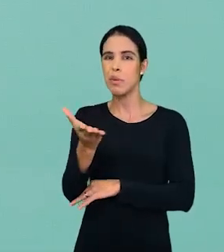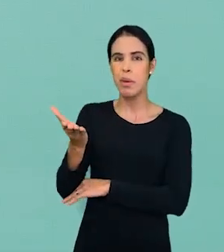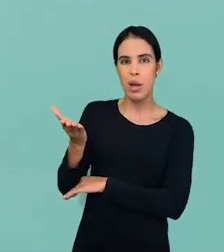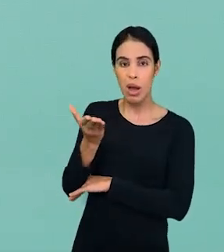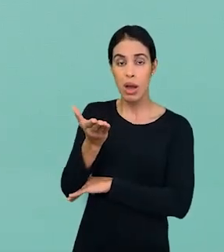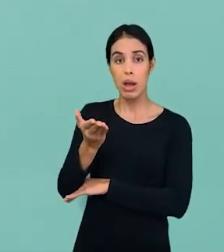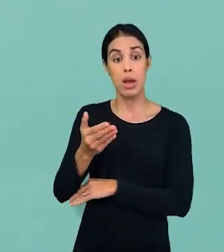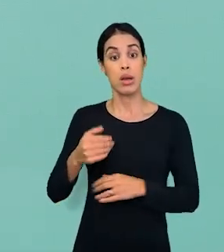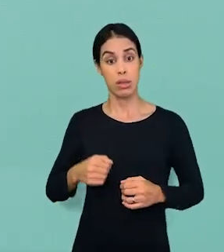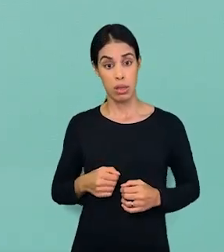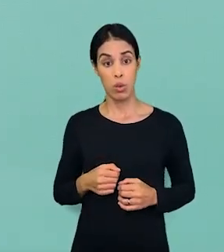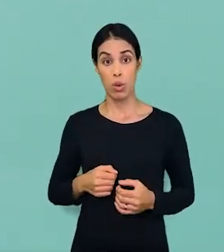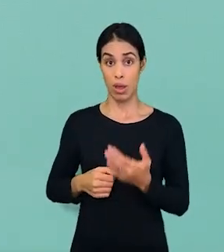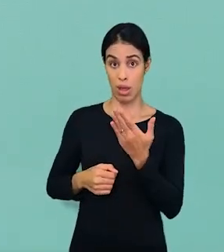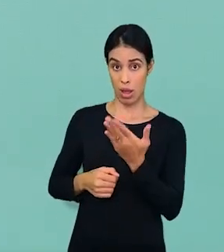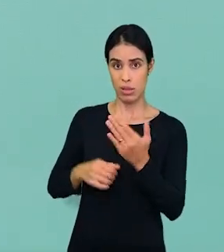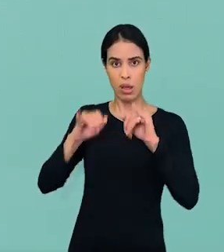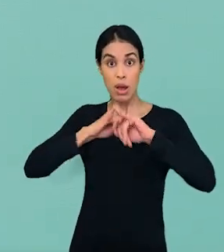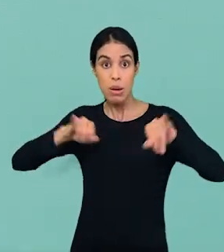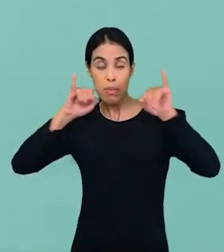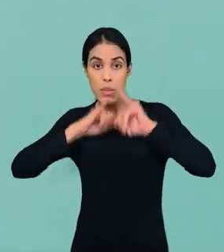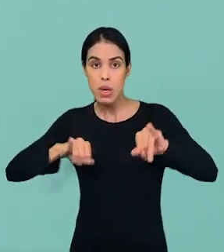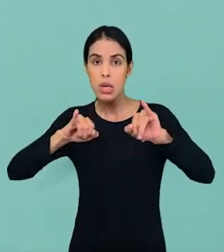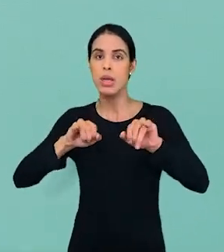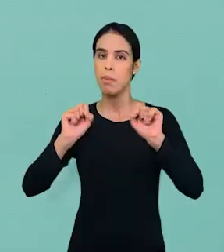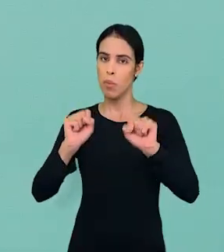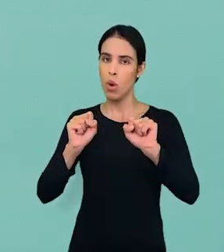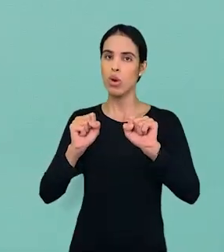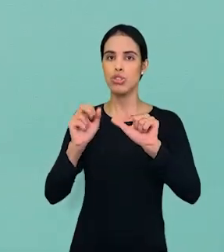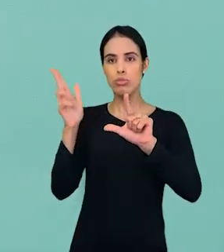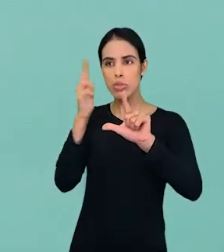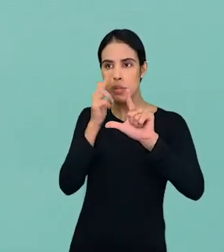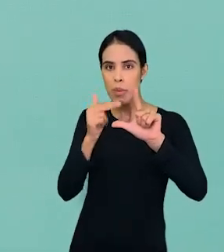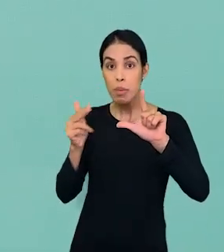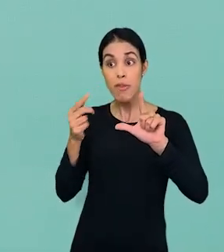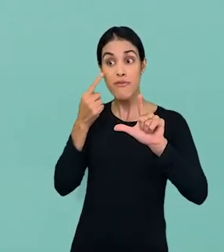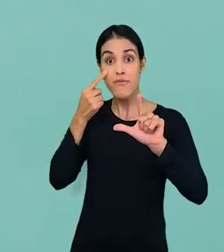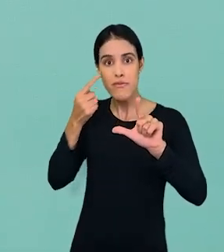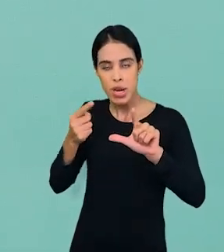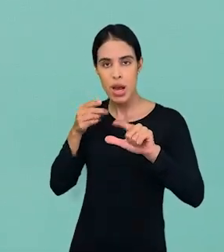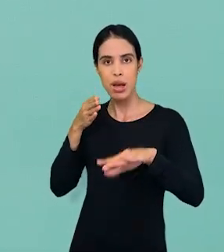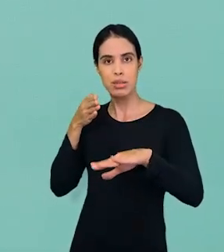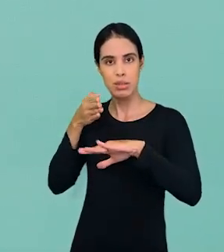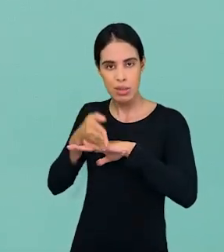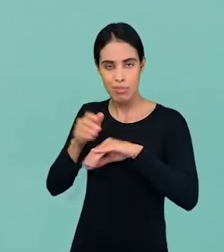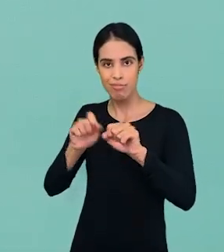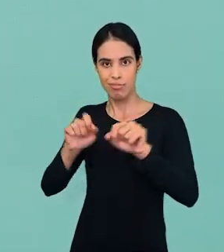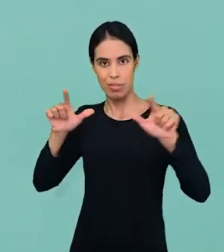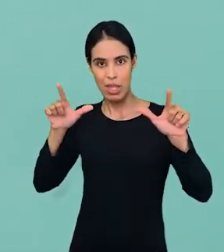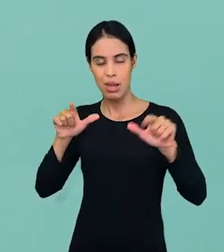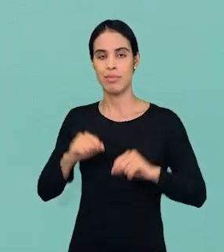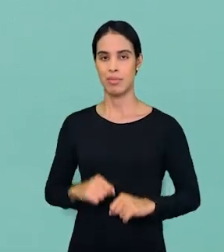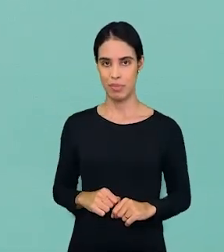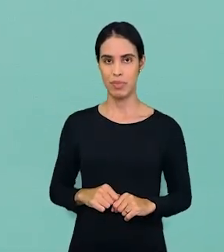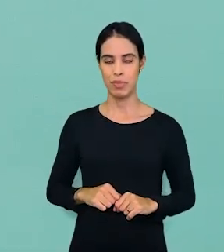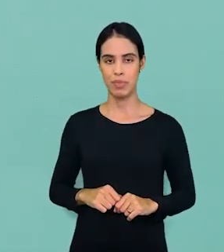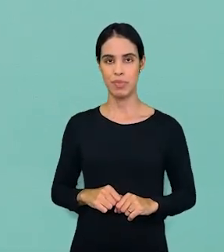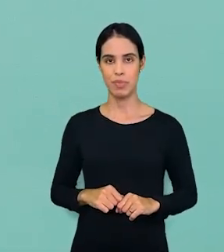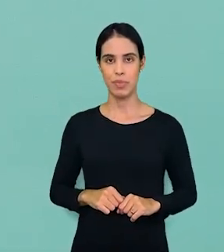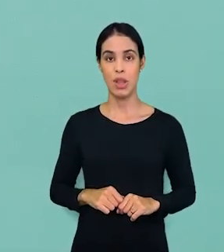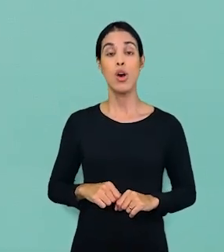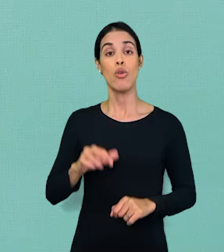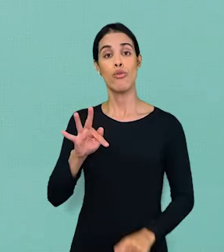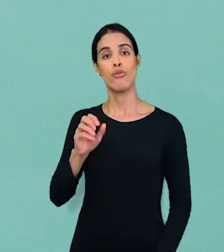Para acessar as peças completas da campanha, é só apontar a câmera para o QR Code. A ação foi desenvolvida pelo Fórum Nacional